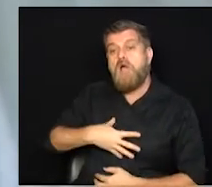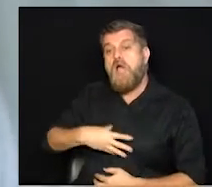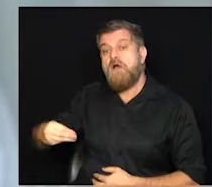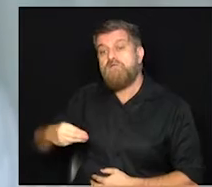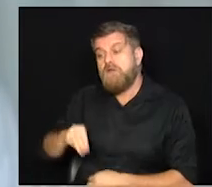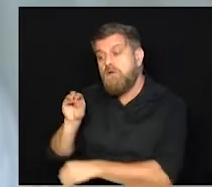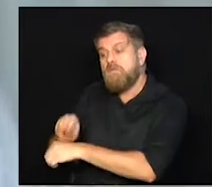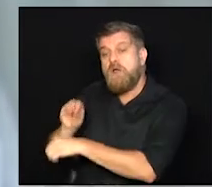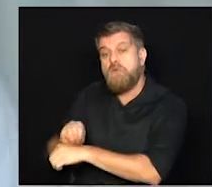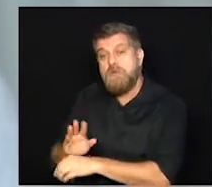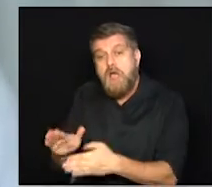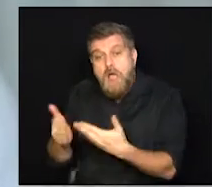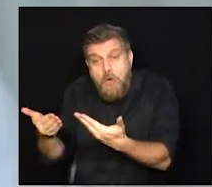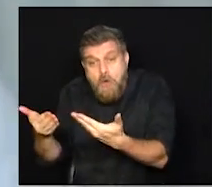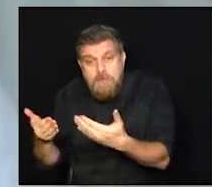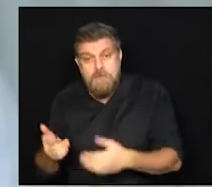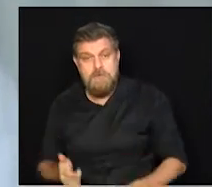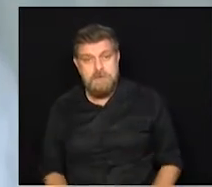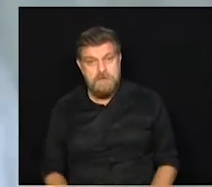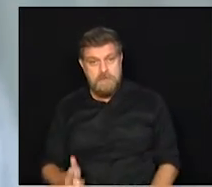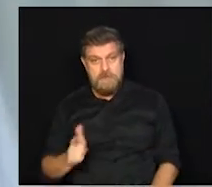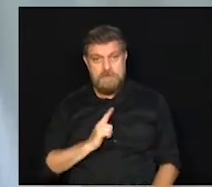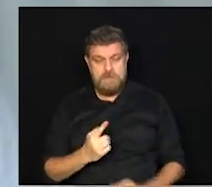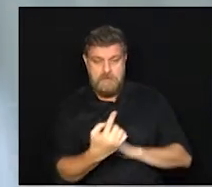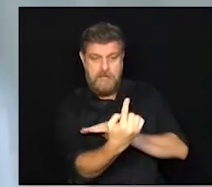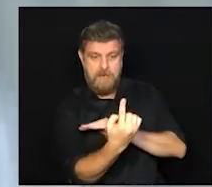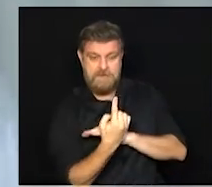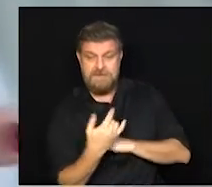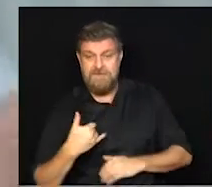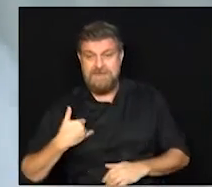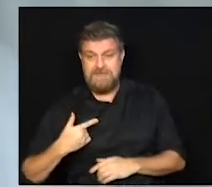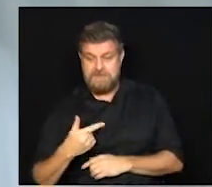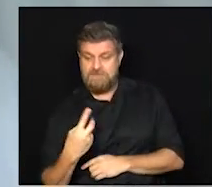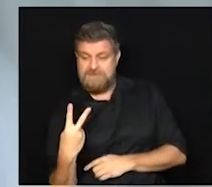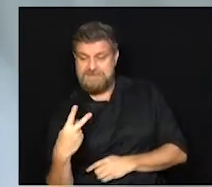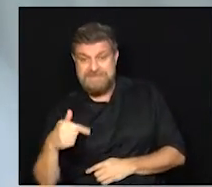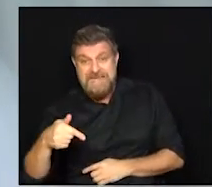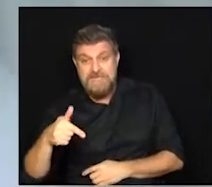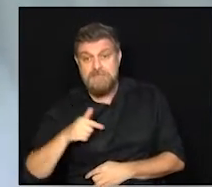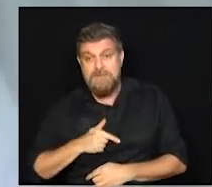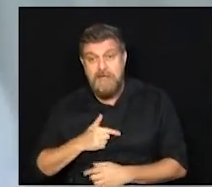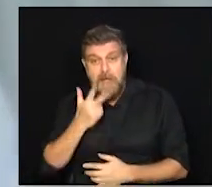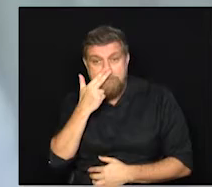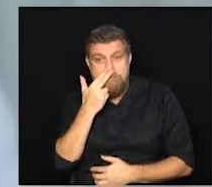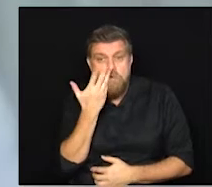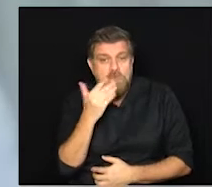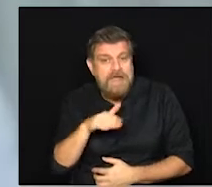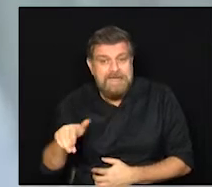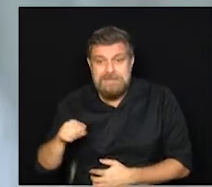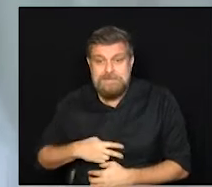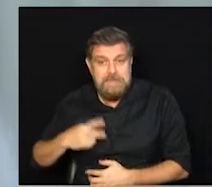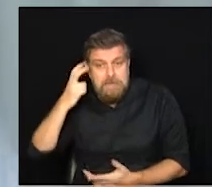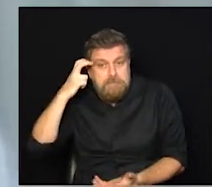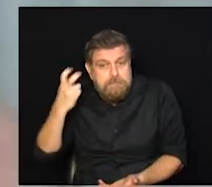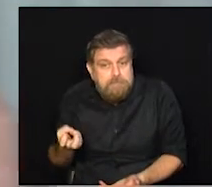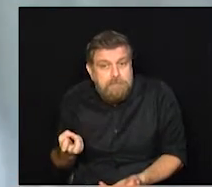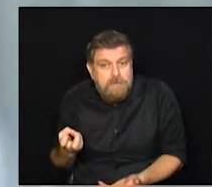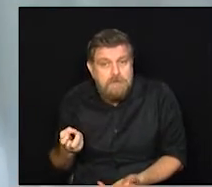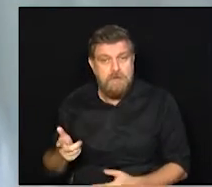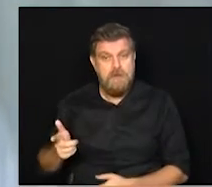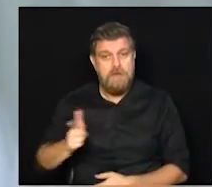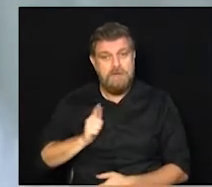adolescente? Porque hoje eu tenho clientes que têm 27 anos, mas têm a mentalidade de uma criança por conta da deficiência.